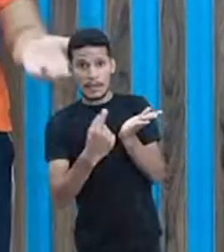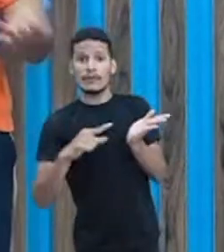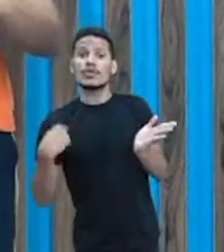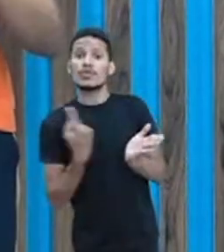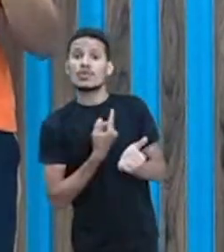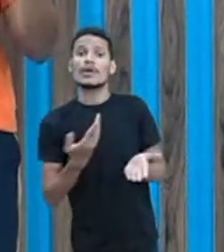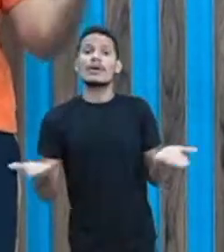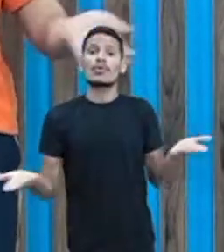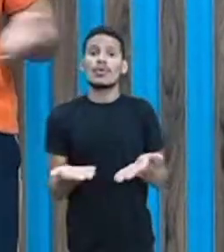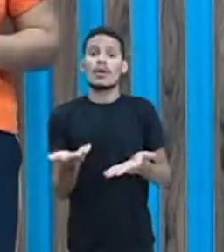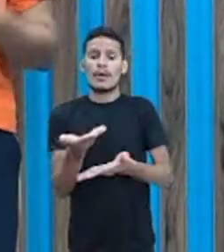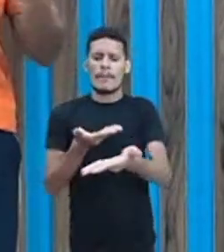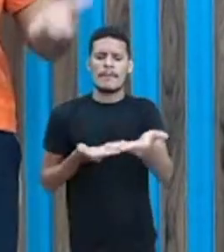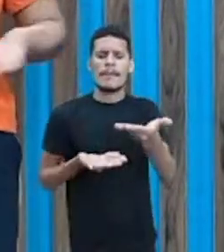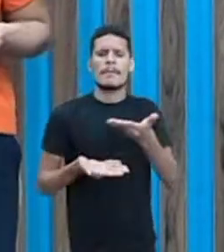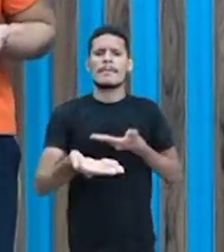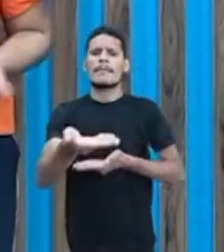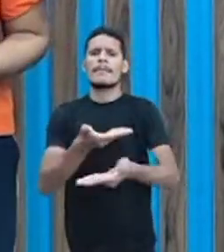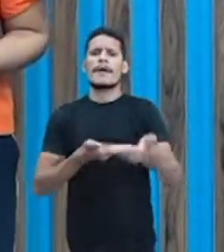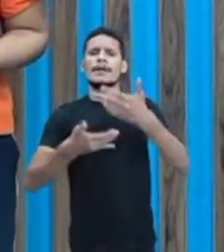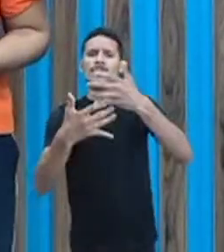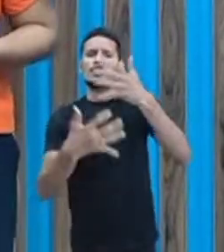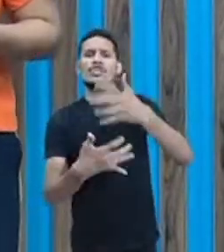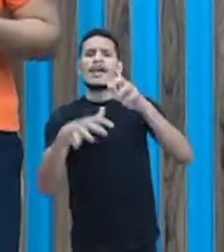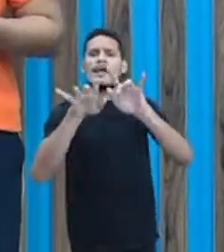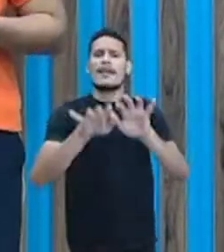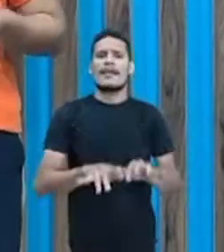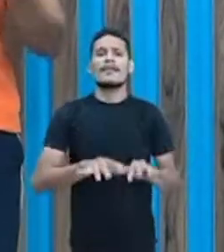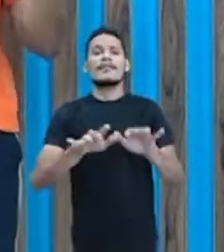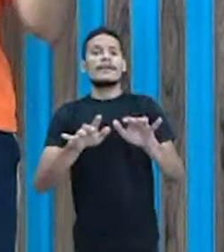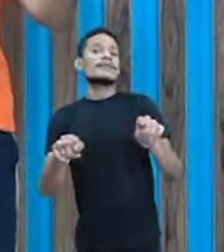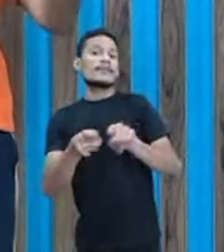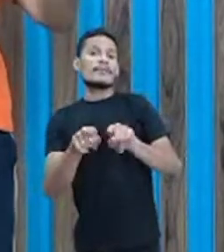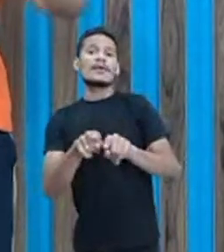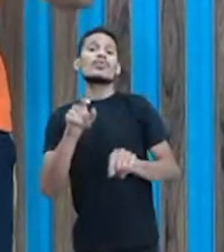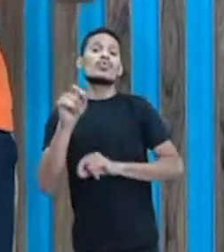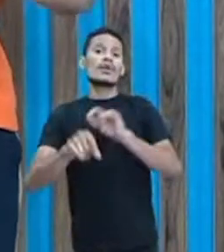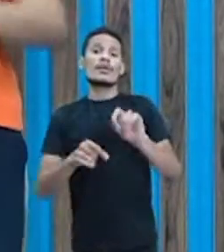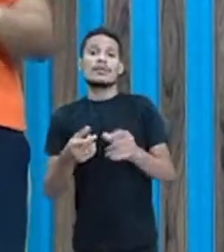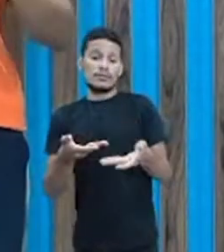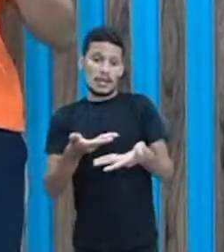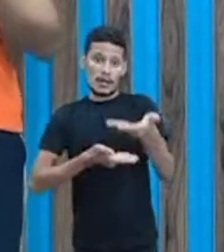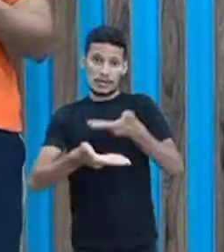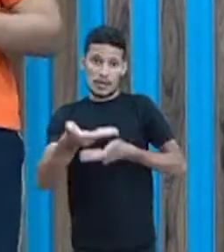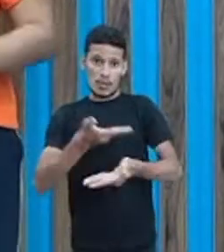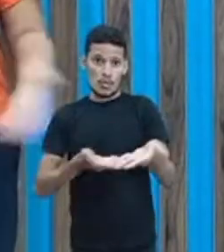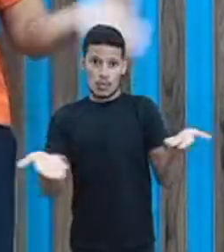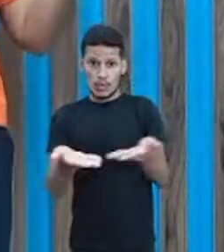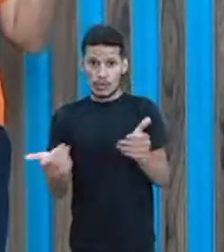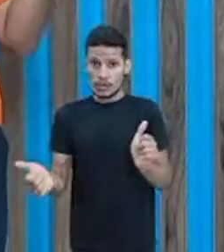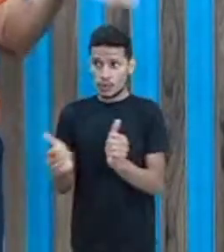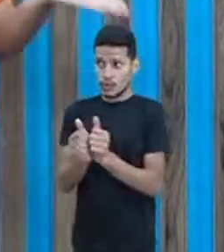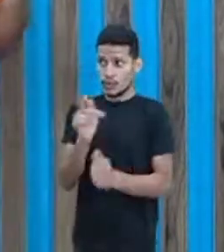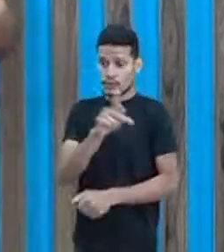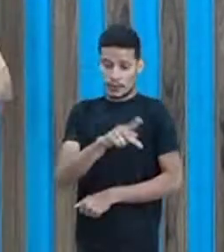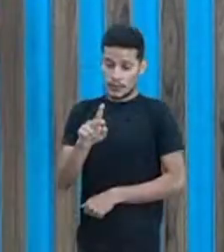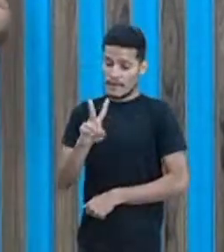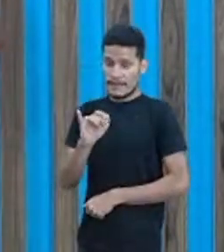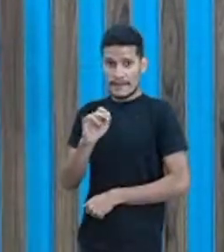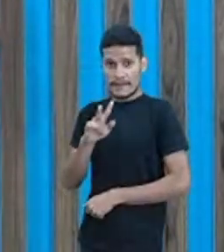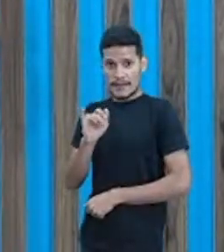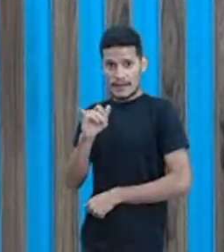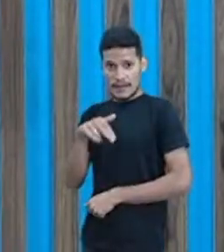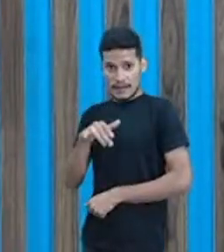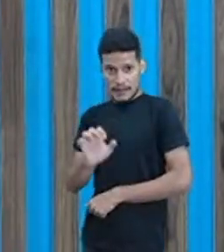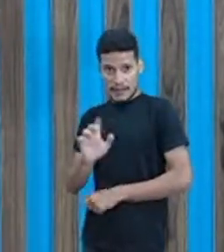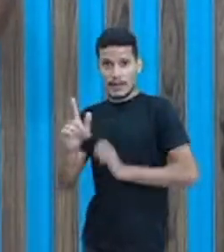podemos ter uma interação pelo chat. Interação essa hoje que será mediada pela professora Viviane, de